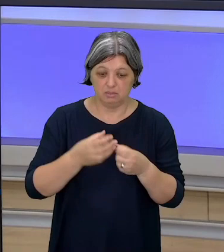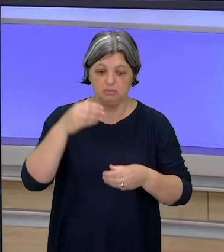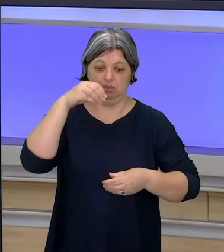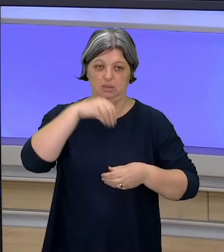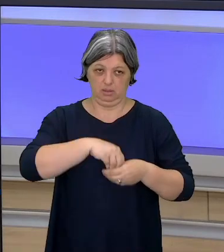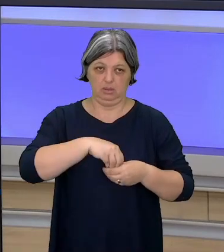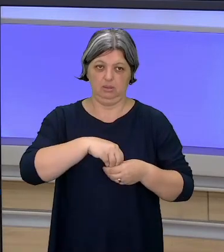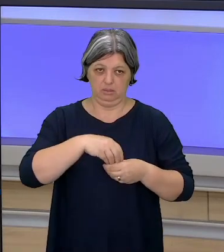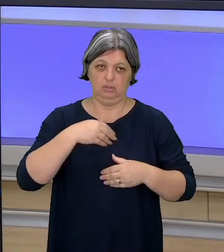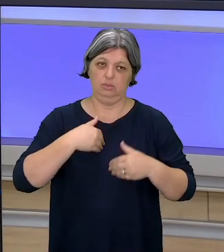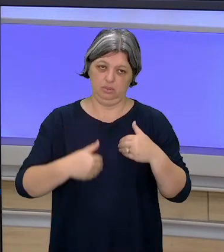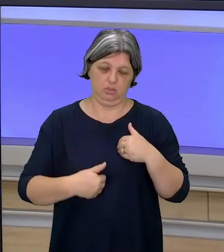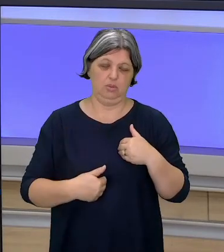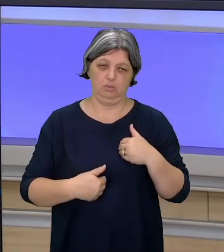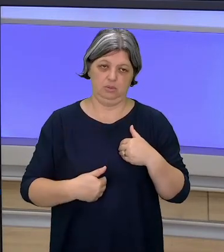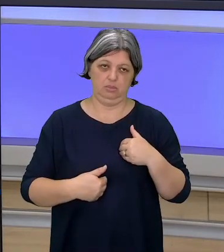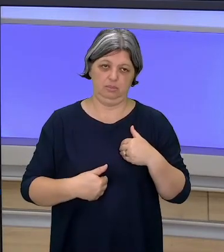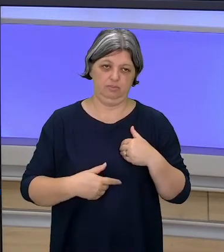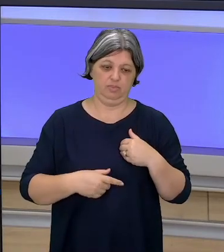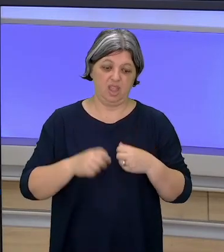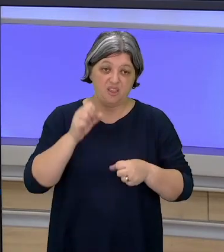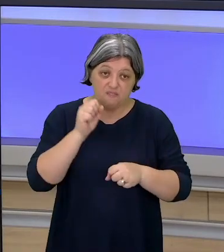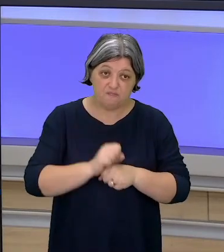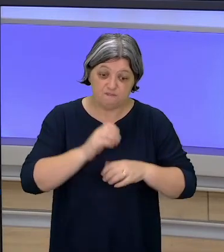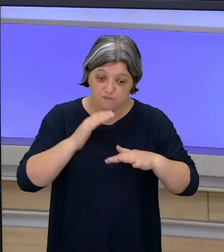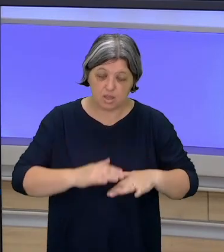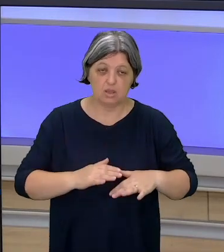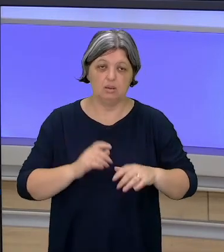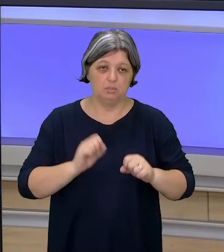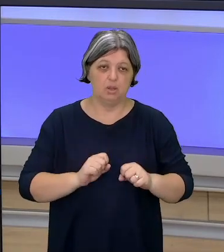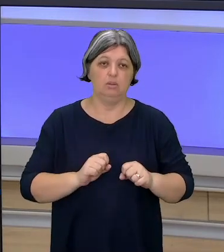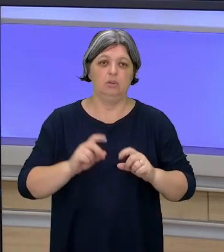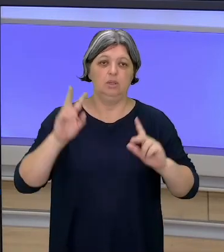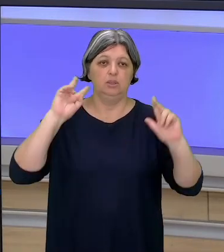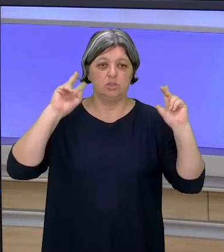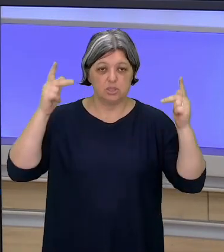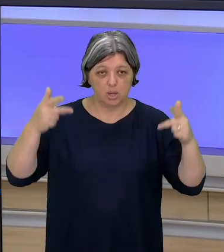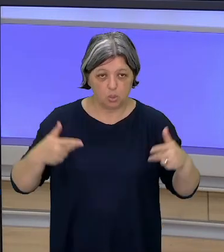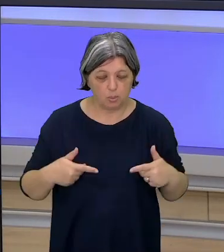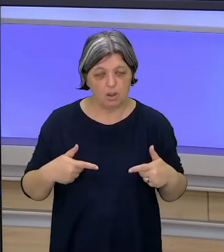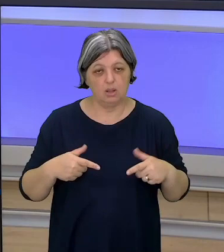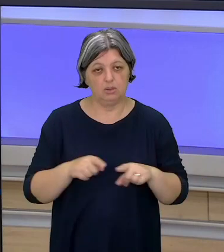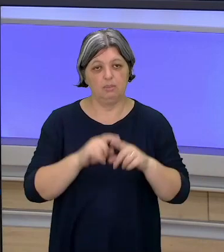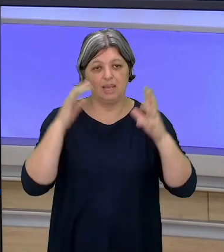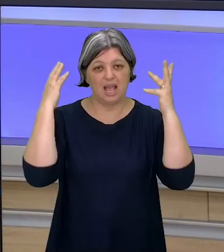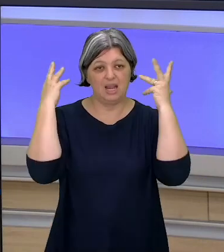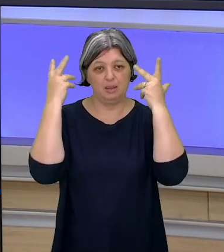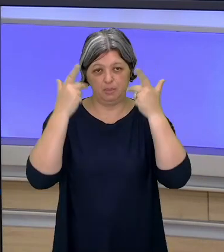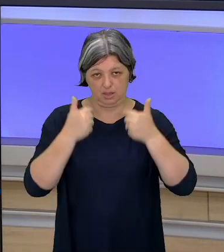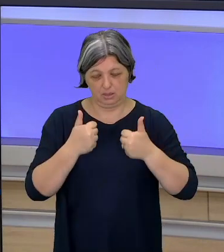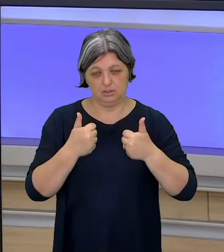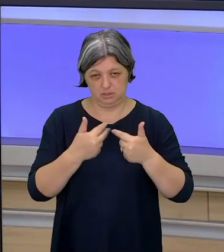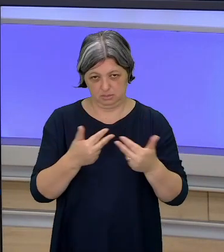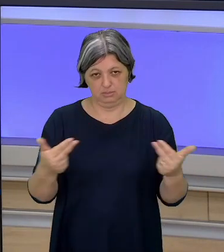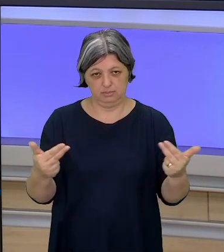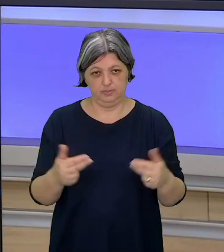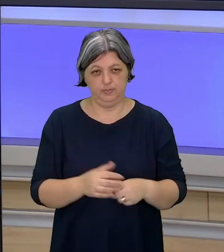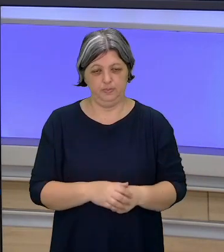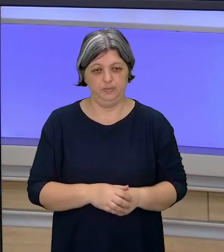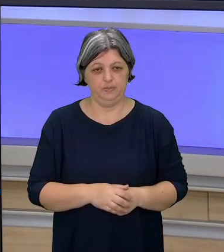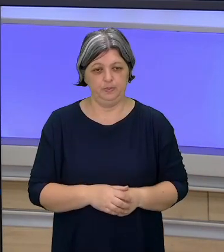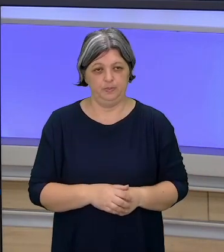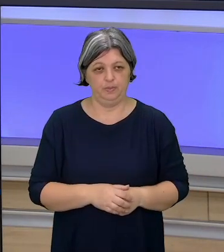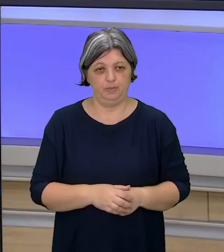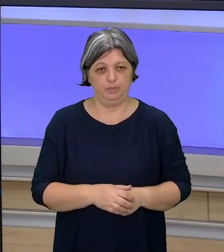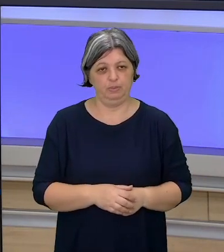ele fica no corpo. E isso inclui corpo tanto de seres humanos quanto de animais. Eu até...